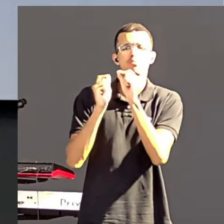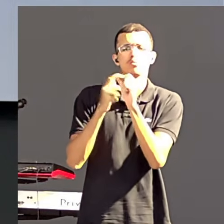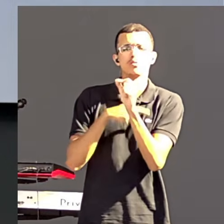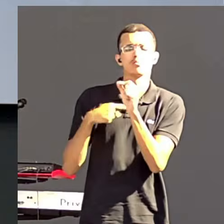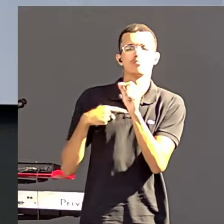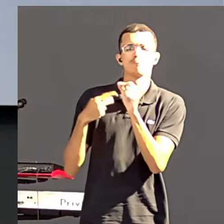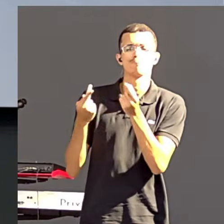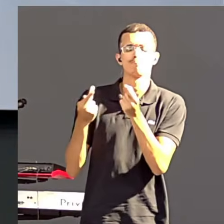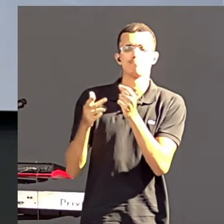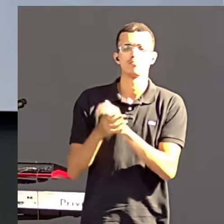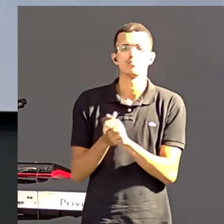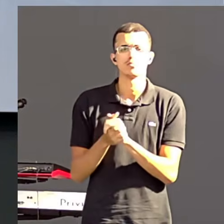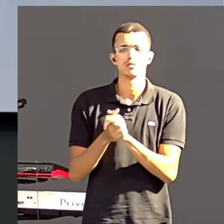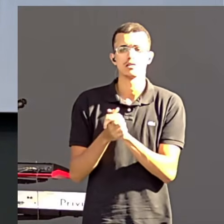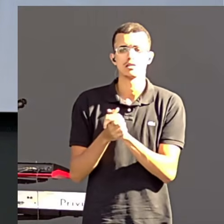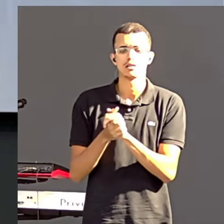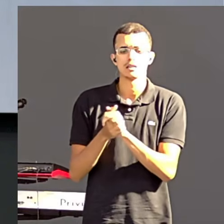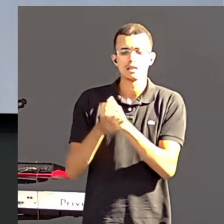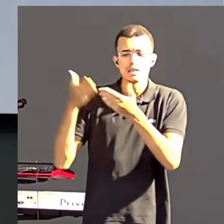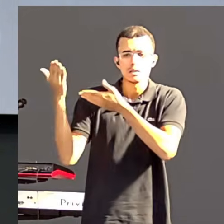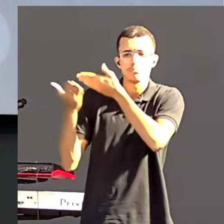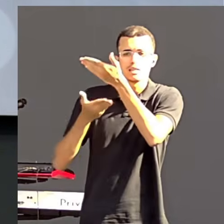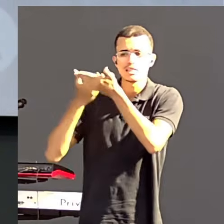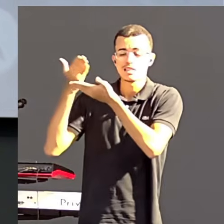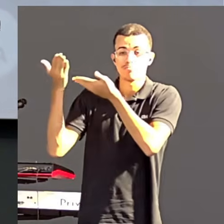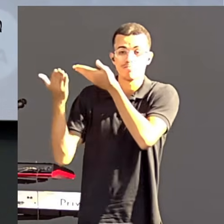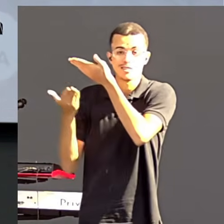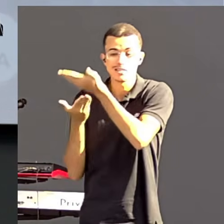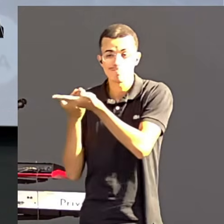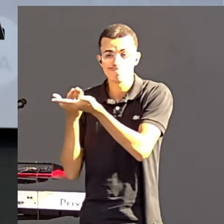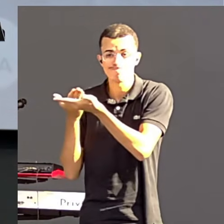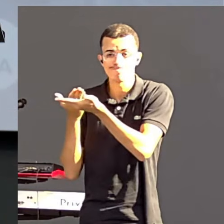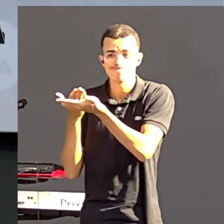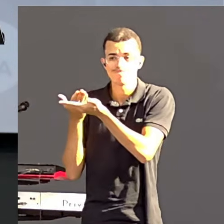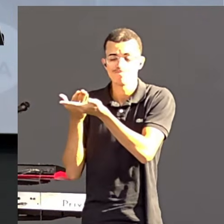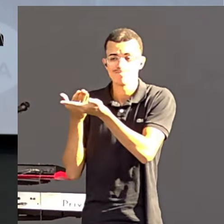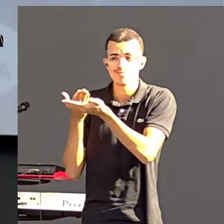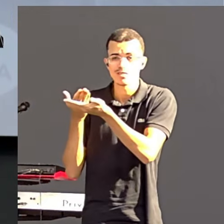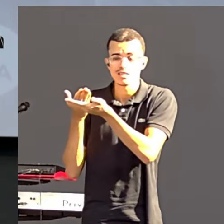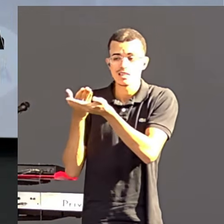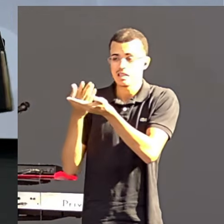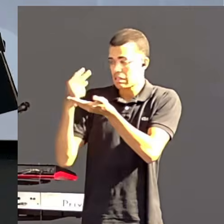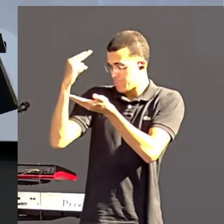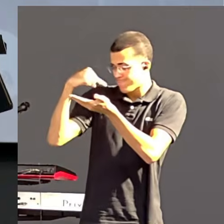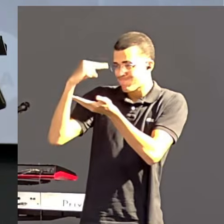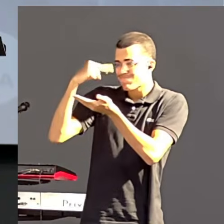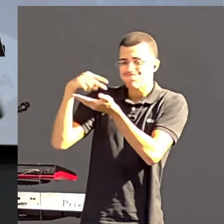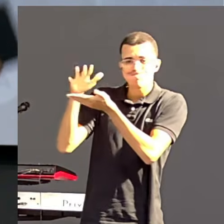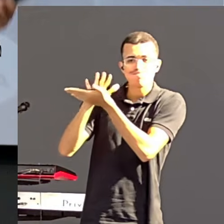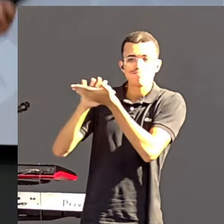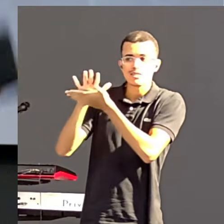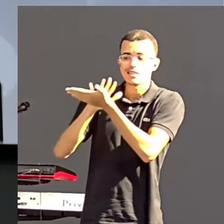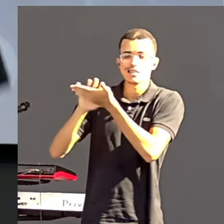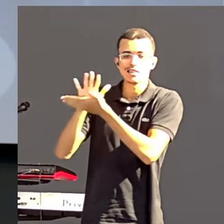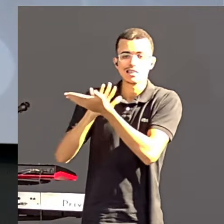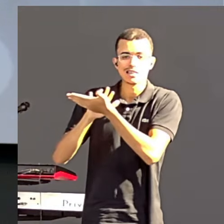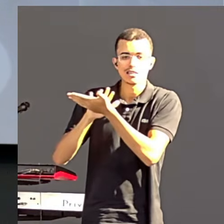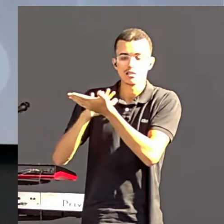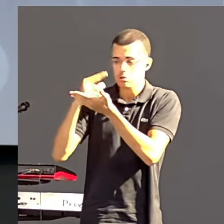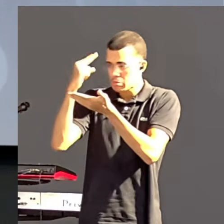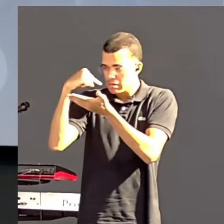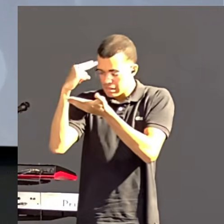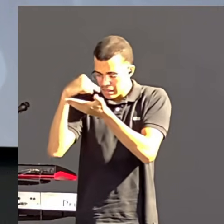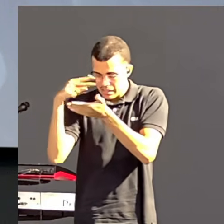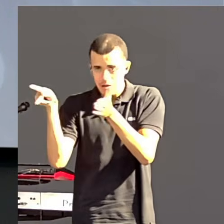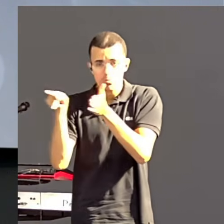pastor? De participar desse momento sem fazer esse autoexame, sem fazer essa